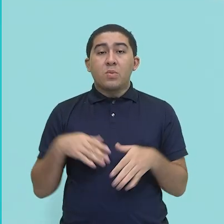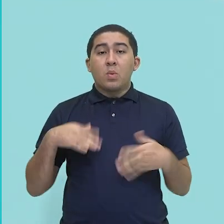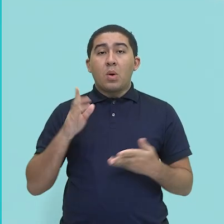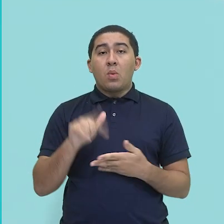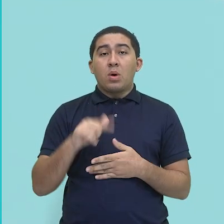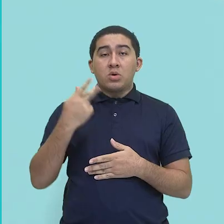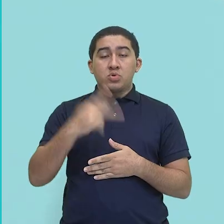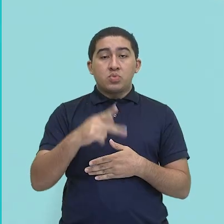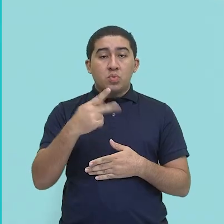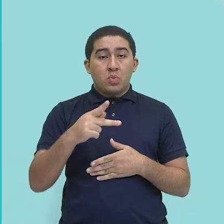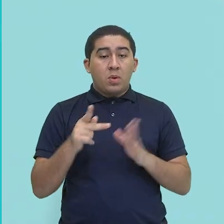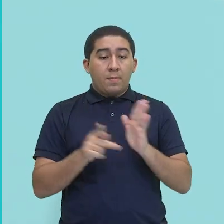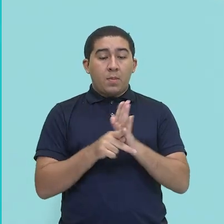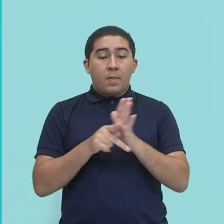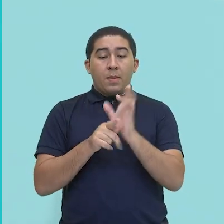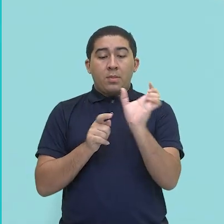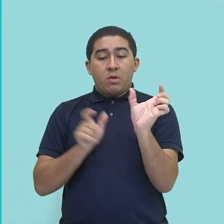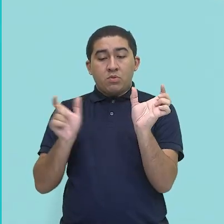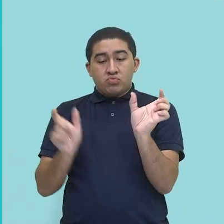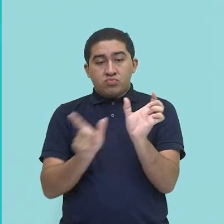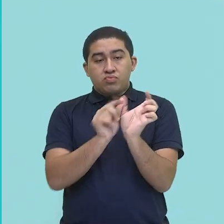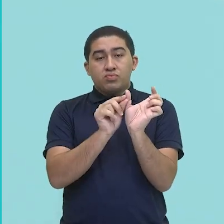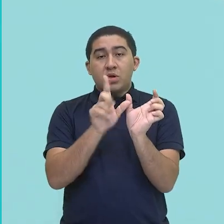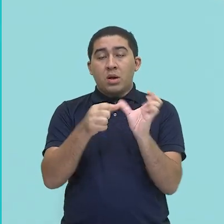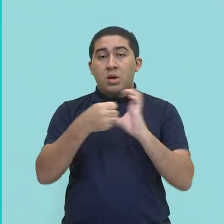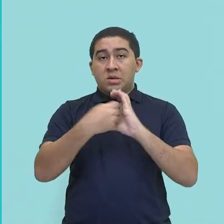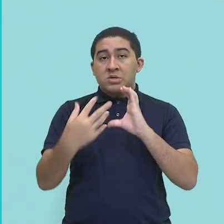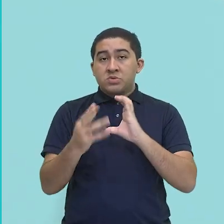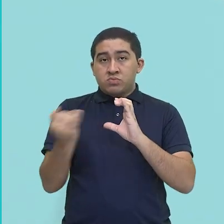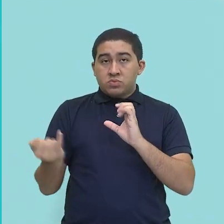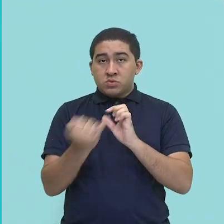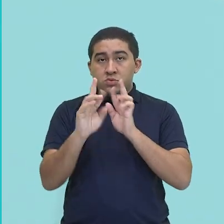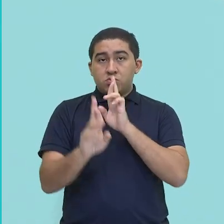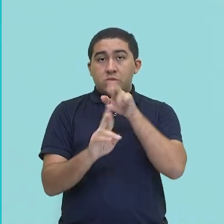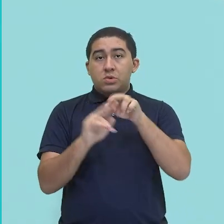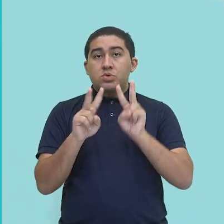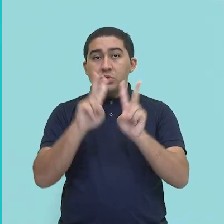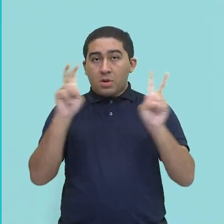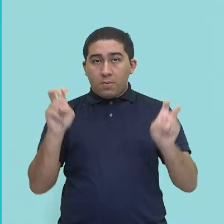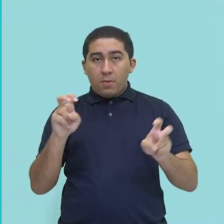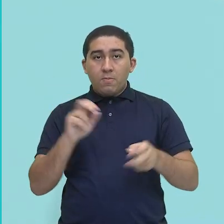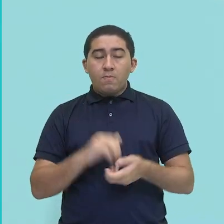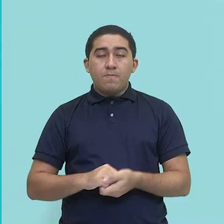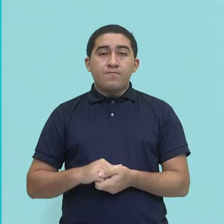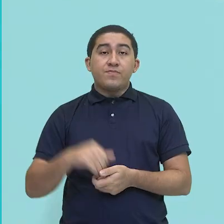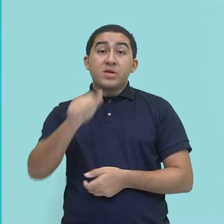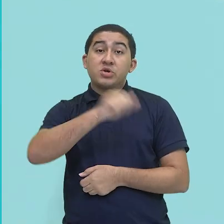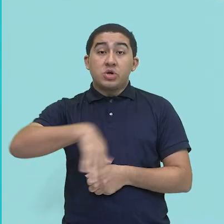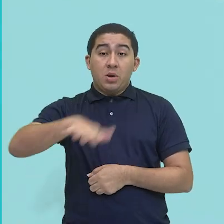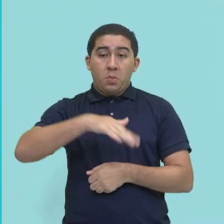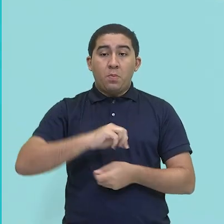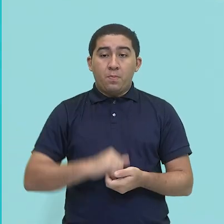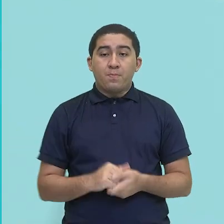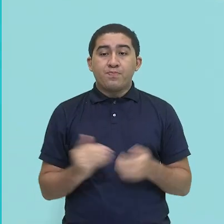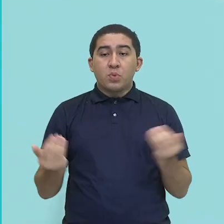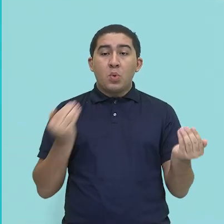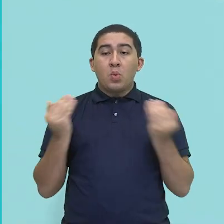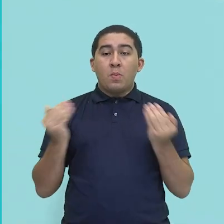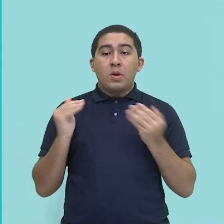sua terminação, né? São aspectos importantes relacionados a esse tópico. De modo geral, para